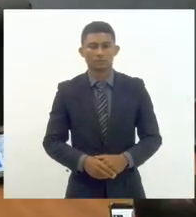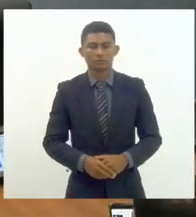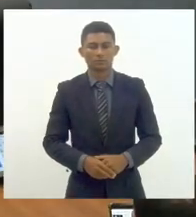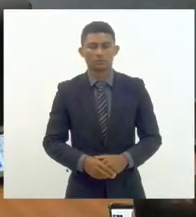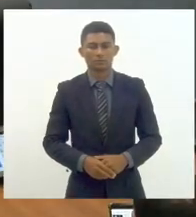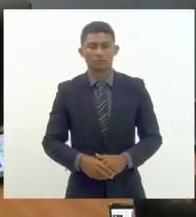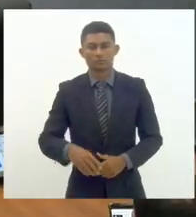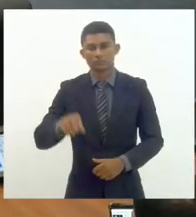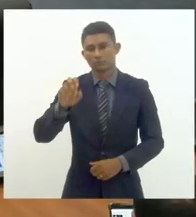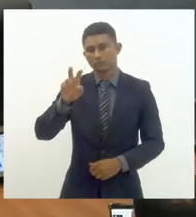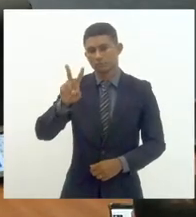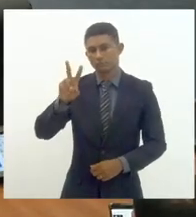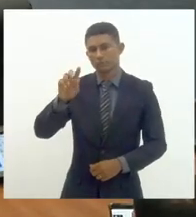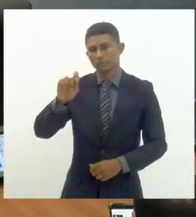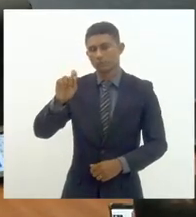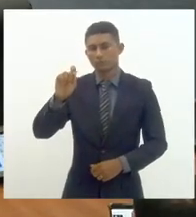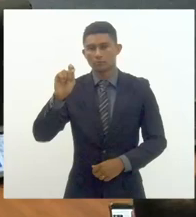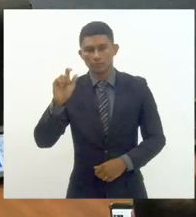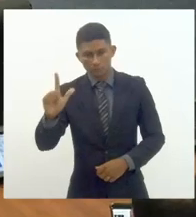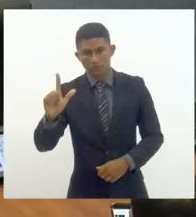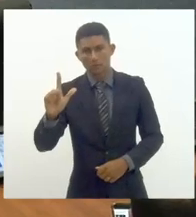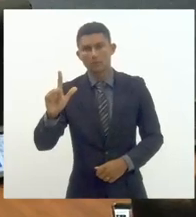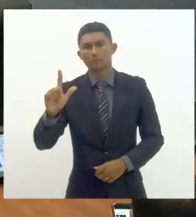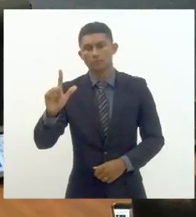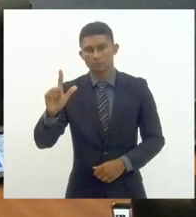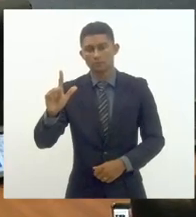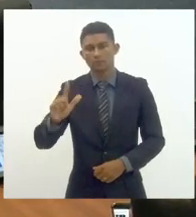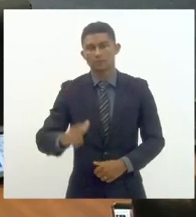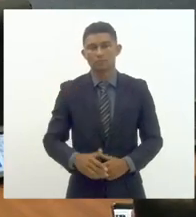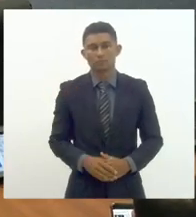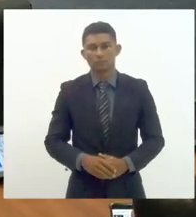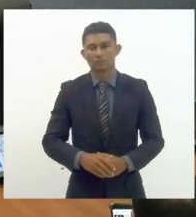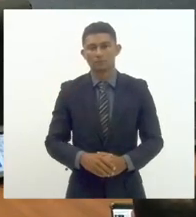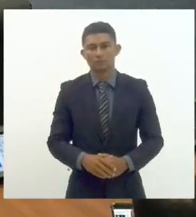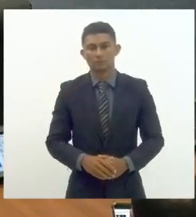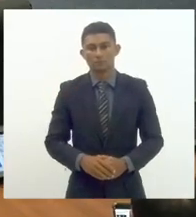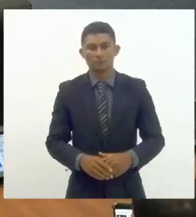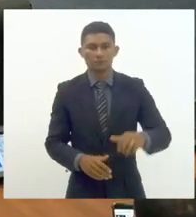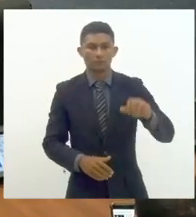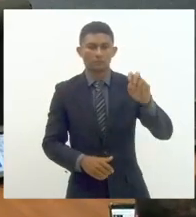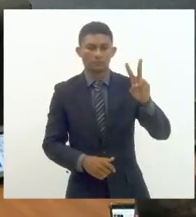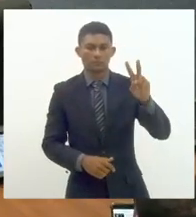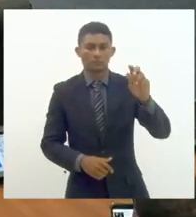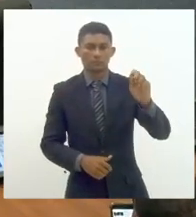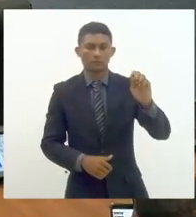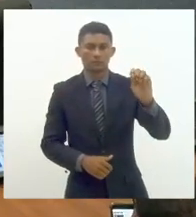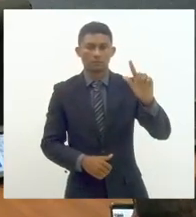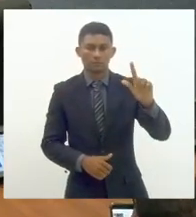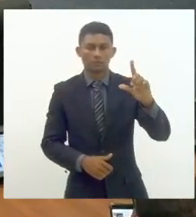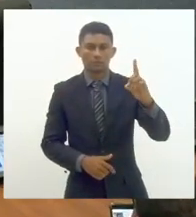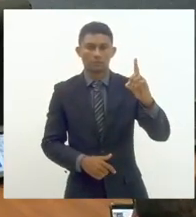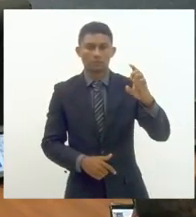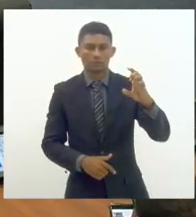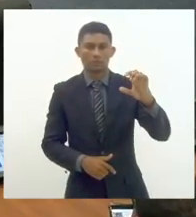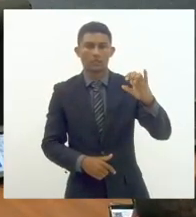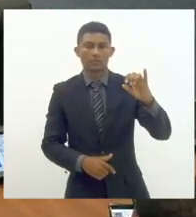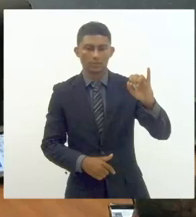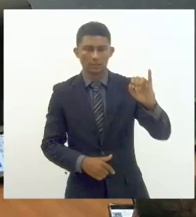Deputado Valdo Ceasa. Deputado Valdo Ceasa. Deputado Valdeci da Saúde. Liga aí, Marquinho, ó,